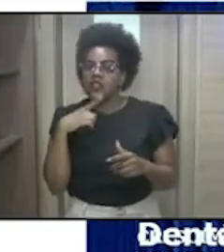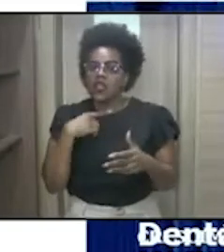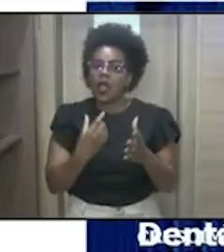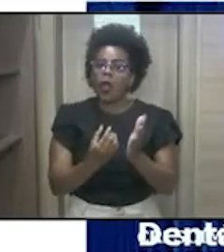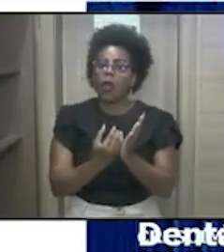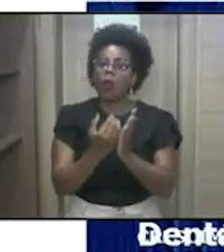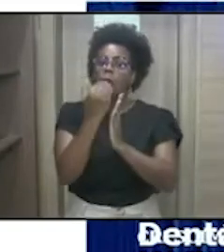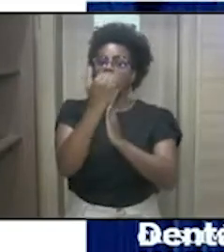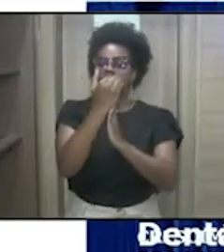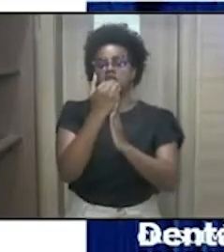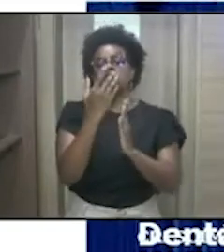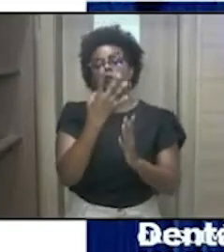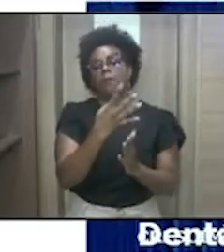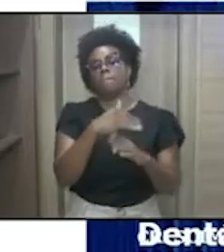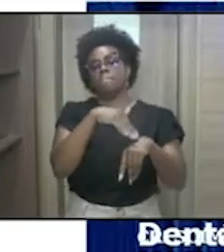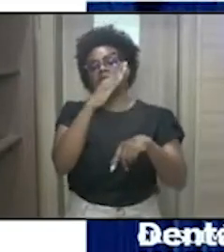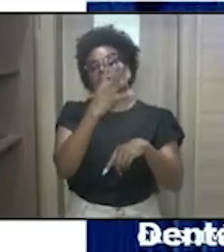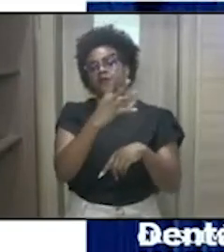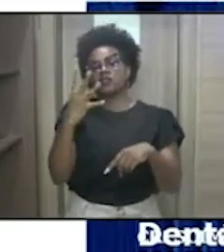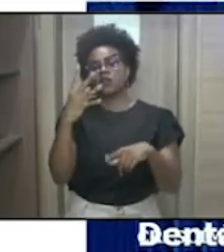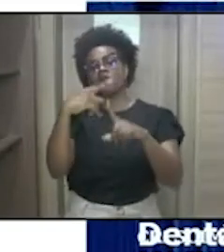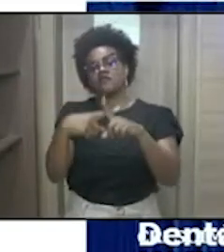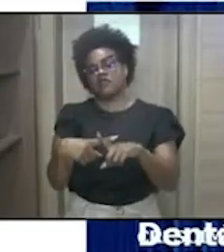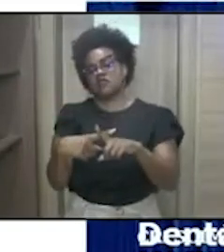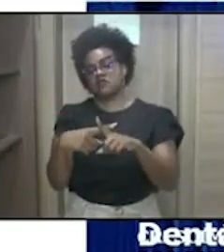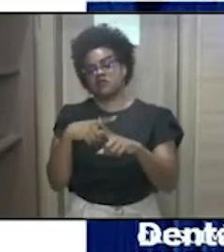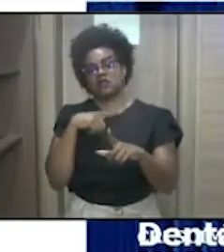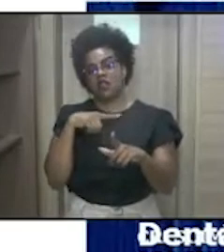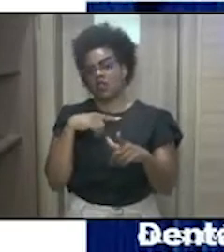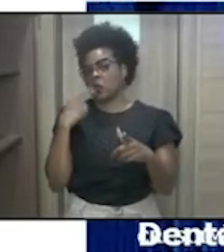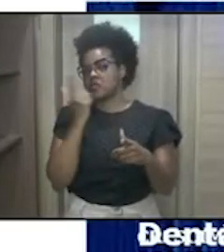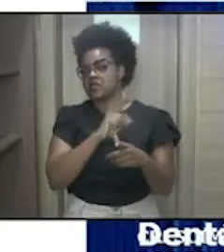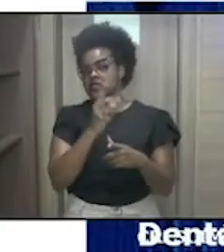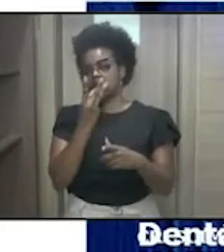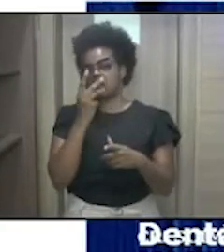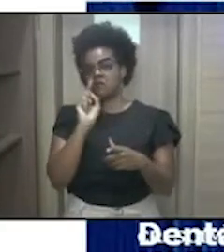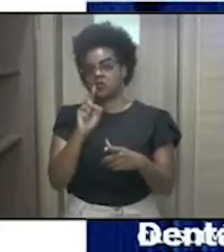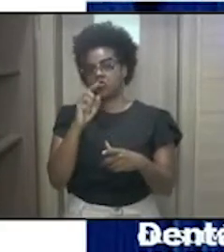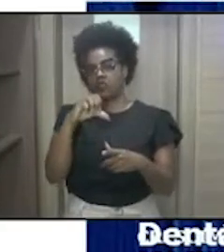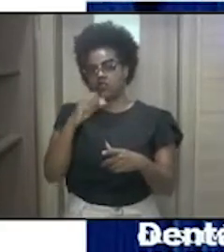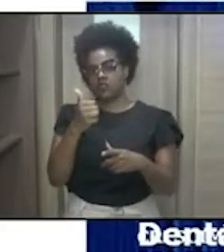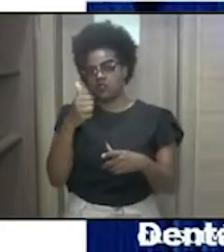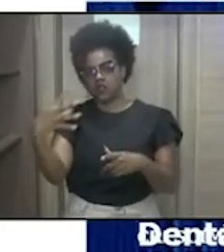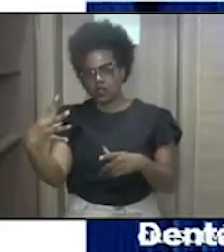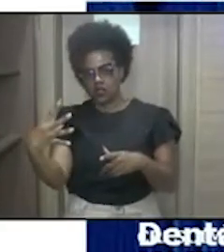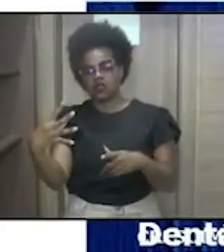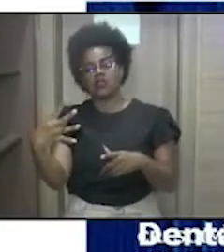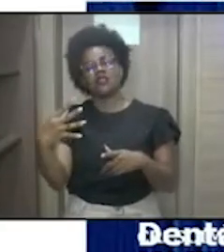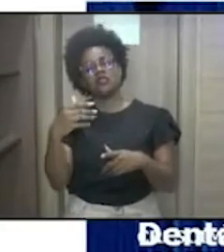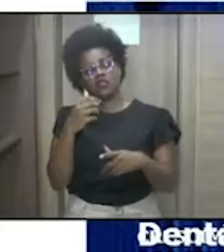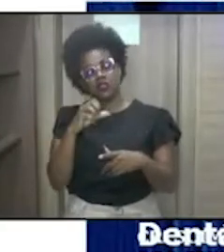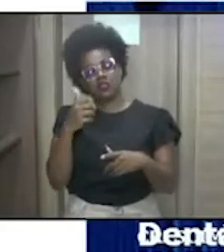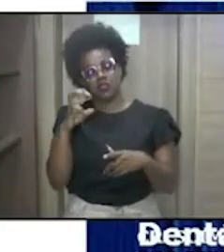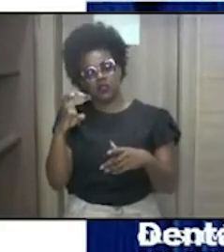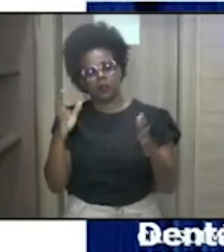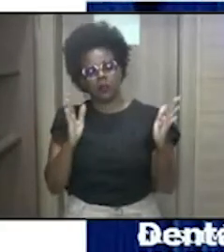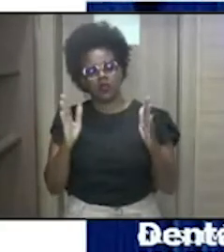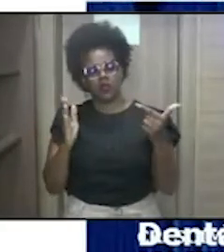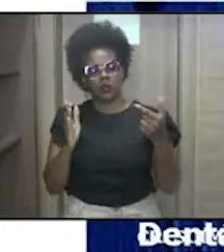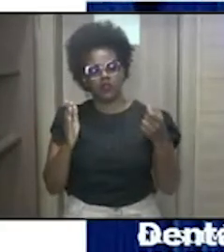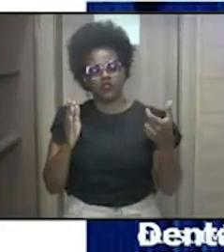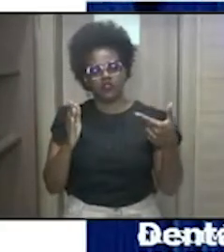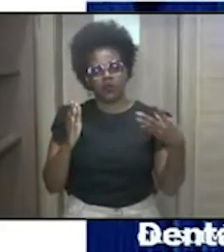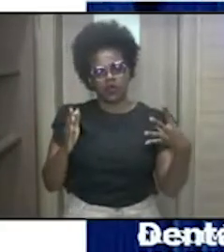aumento de mais de 44 vezes, chegamos a 3.915 em 2024, e em 2025